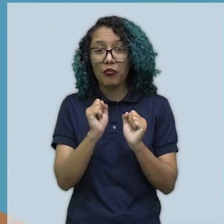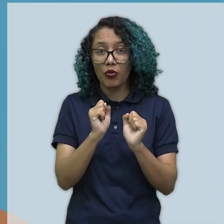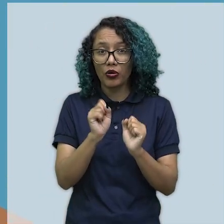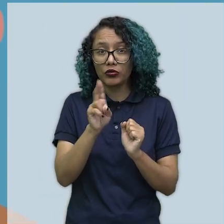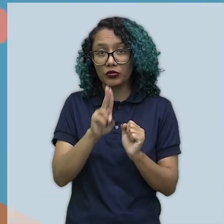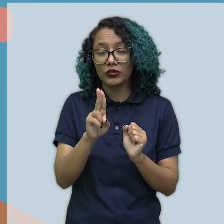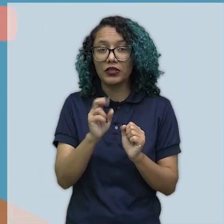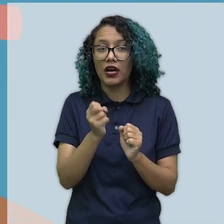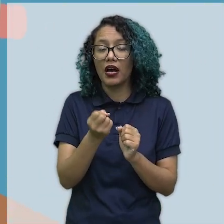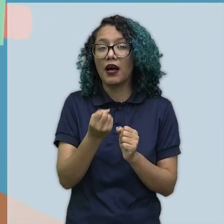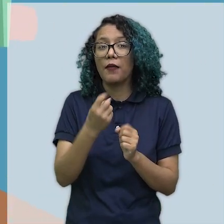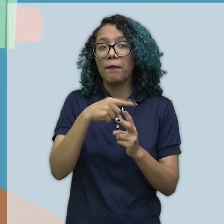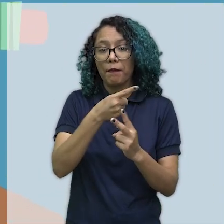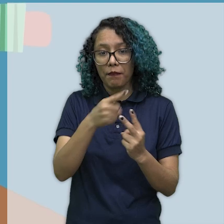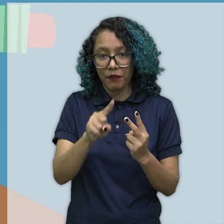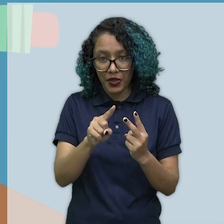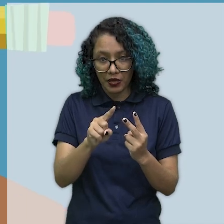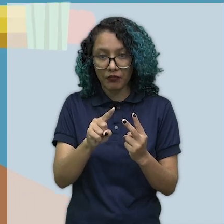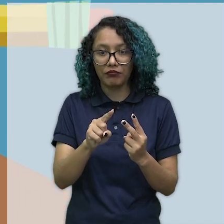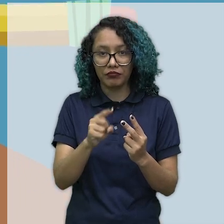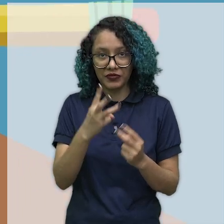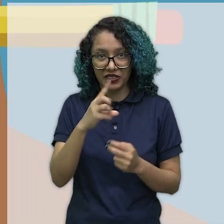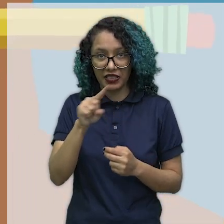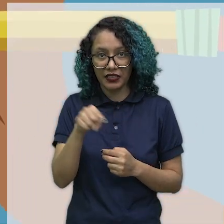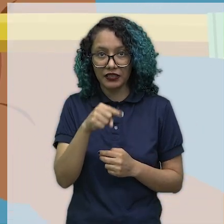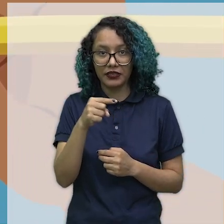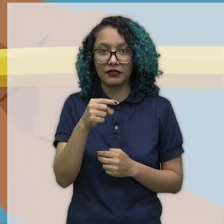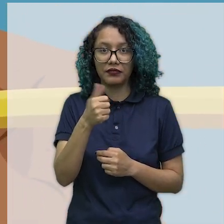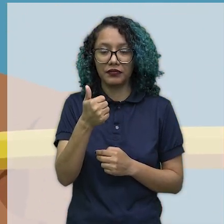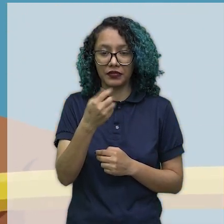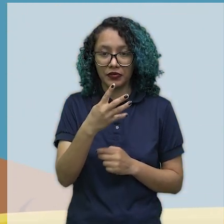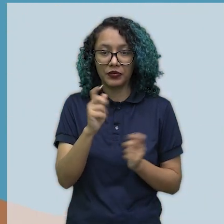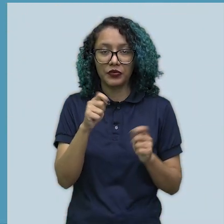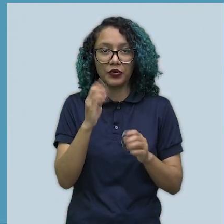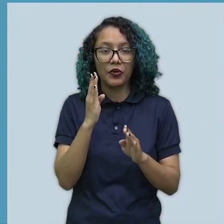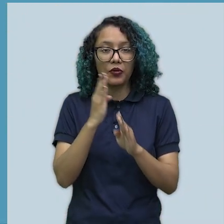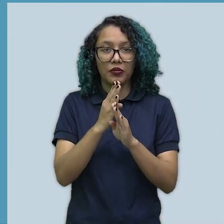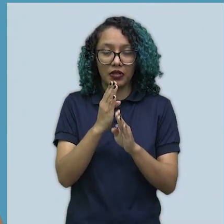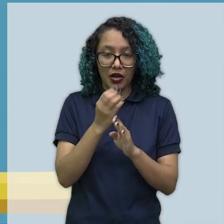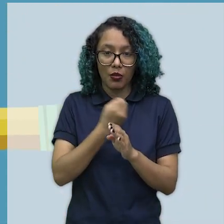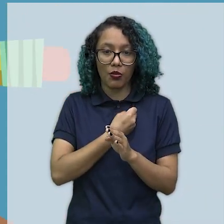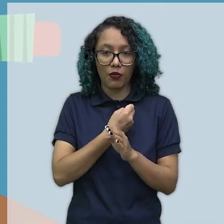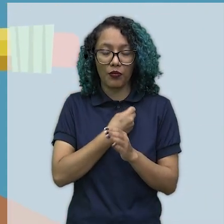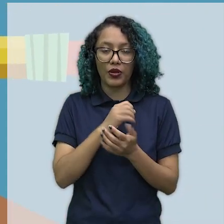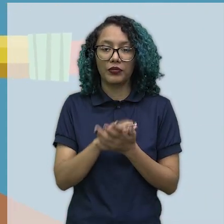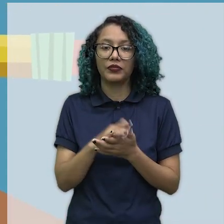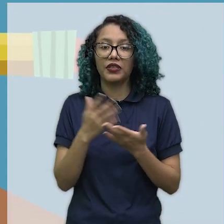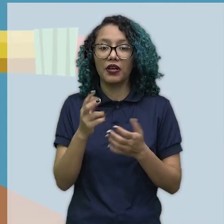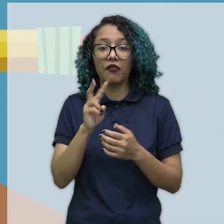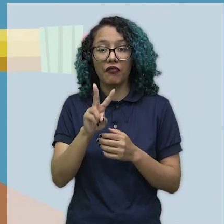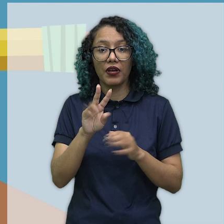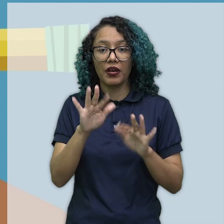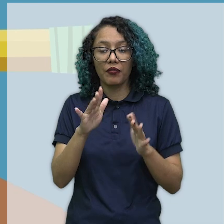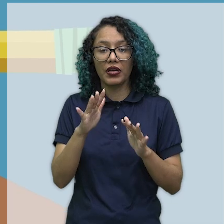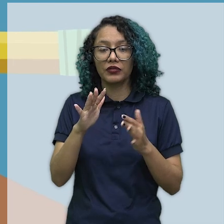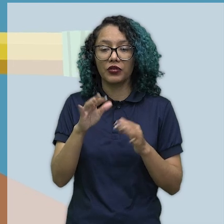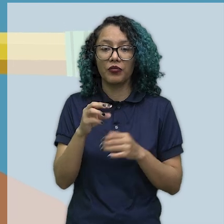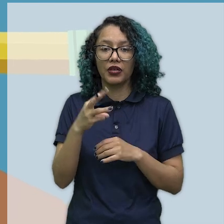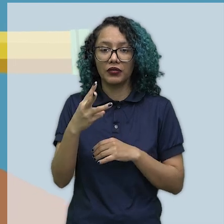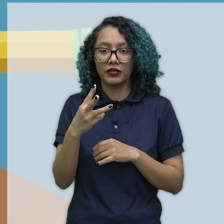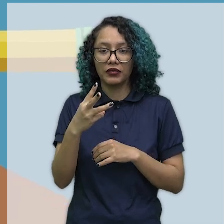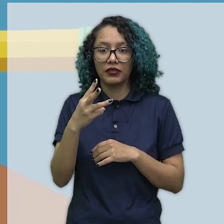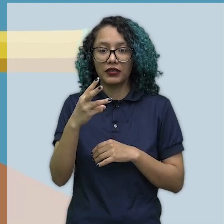π, 3,14, para obter um valor numérico. O valor aproximado de V é de